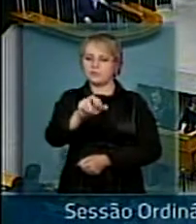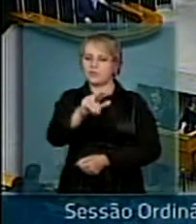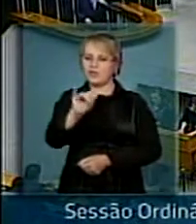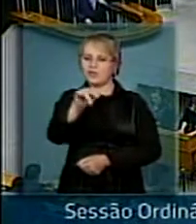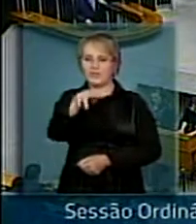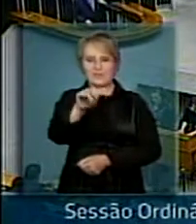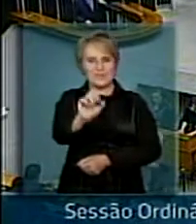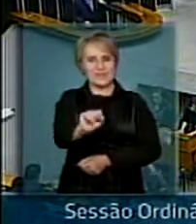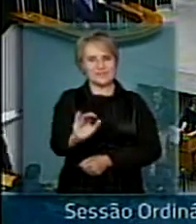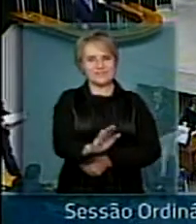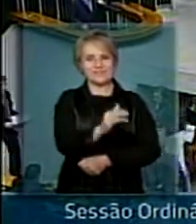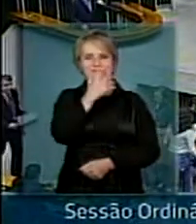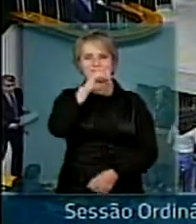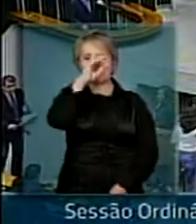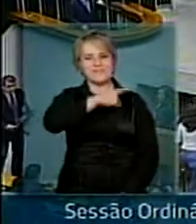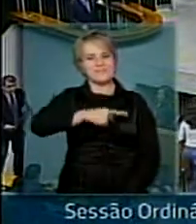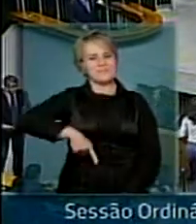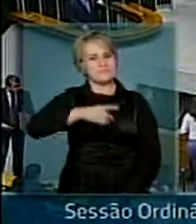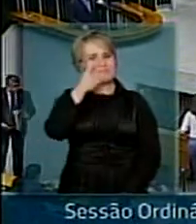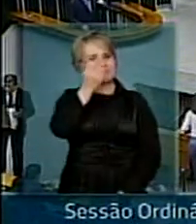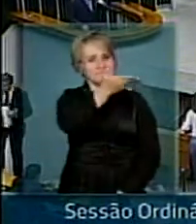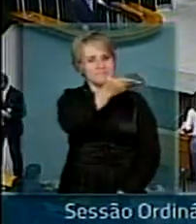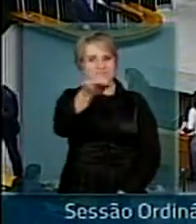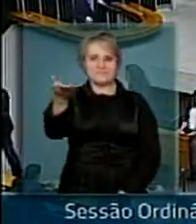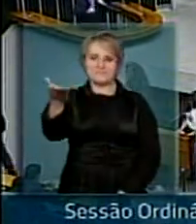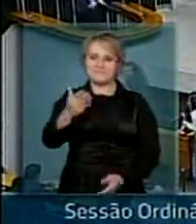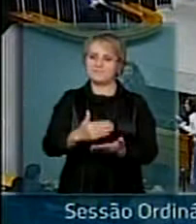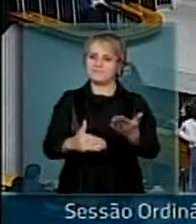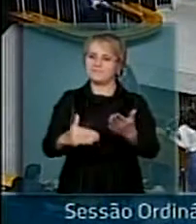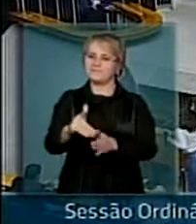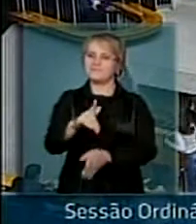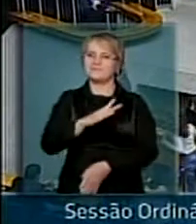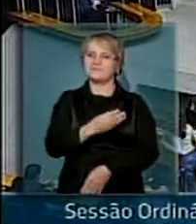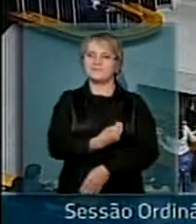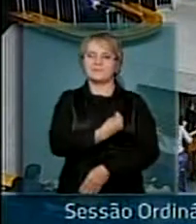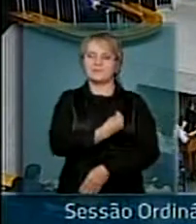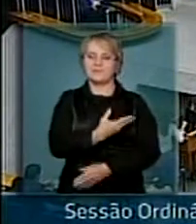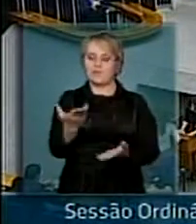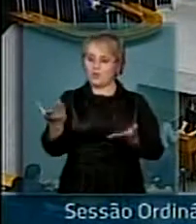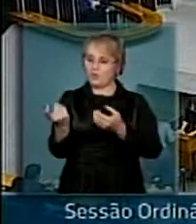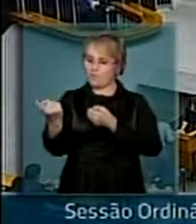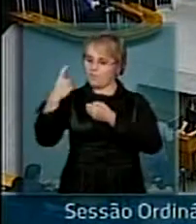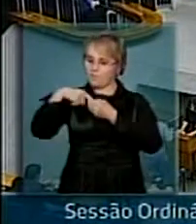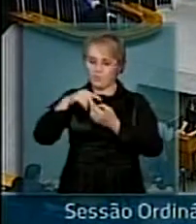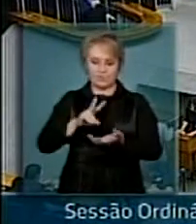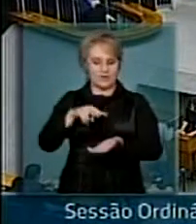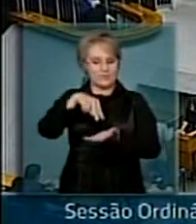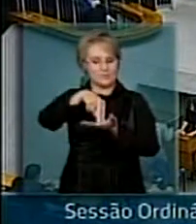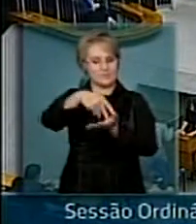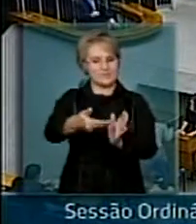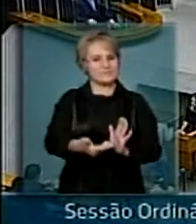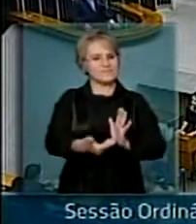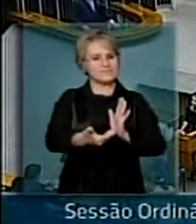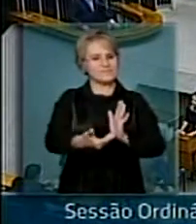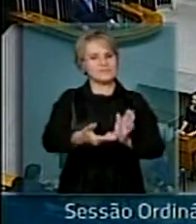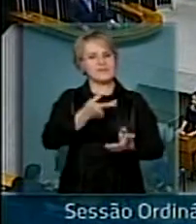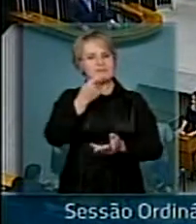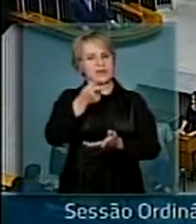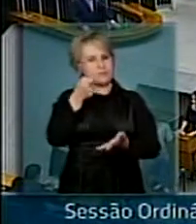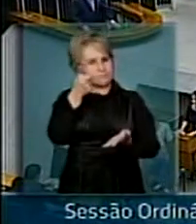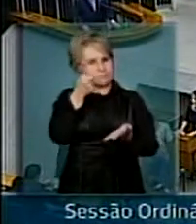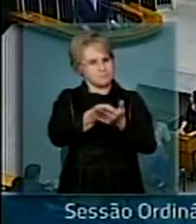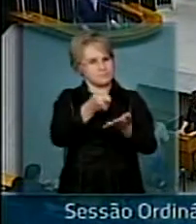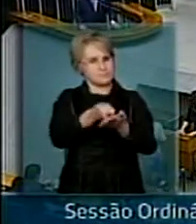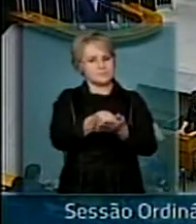Senhor presidente, senhoras e senhores deputados, voltamos à tribuna da casa nessa oportunidade para fazer uma cobrança